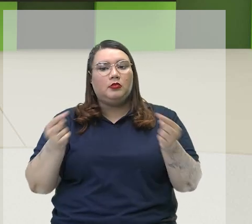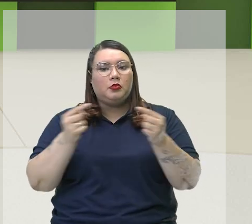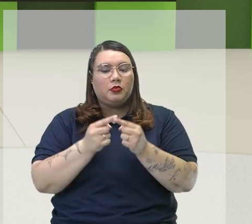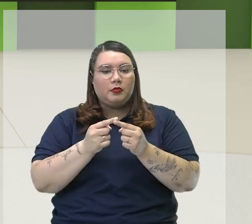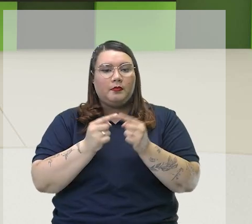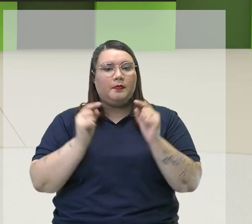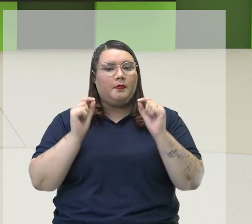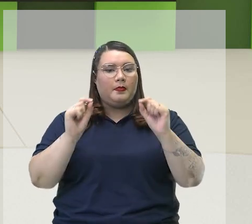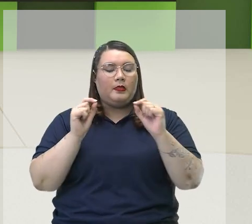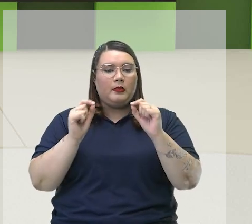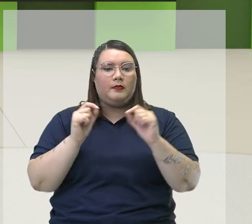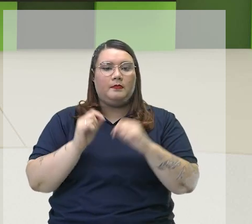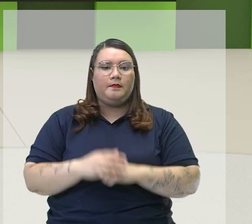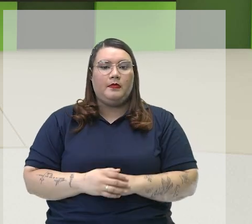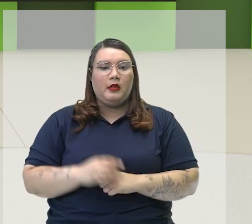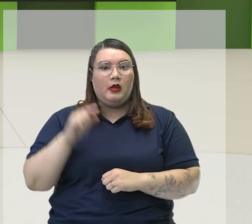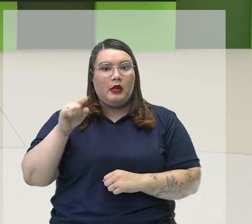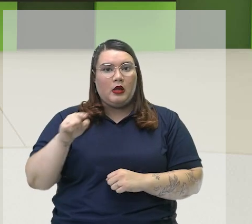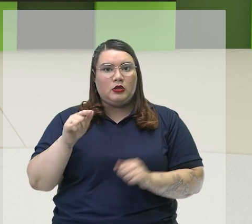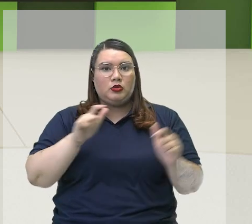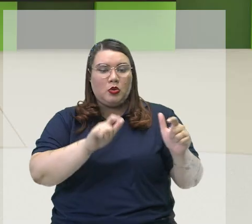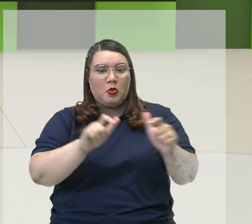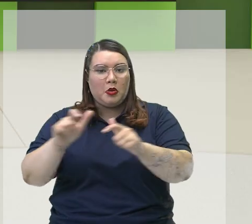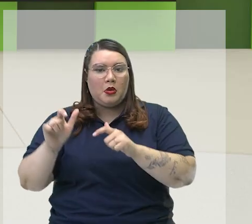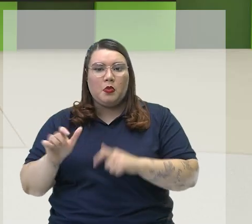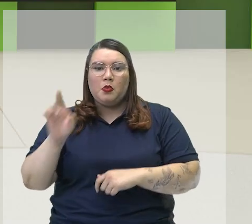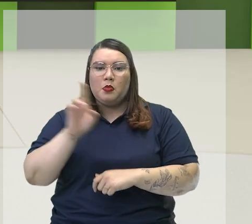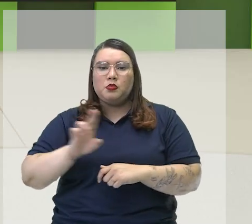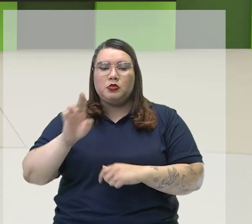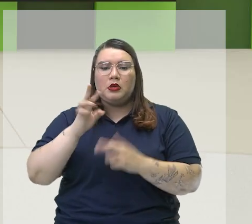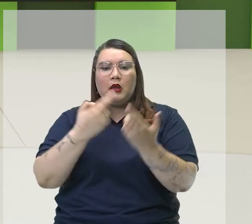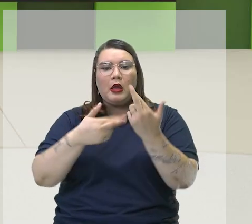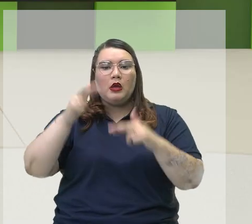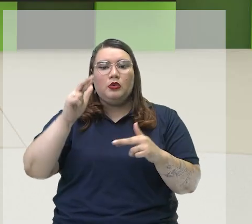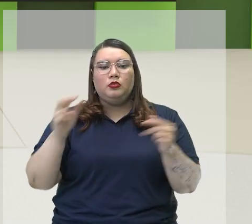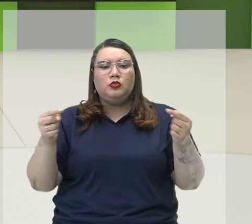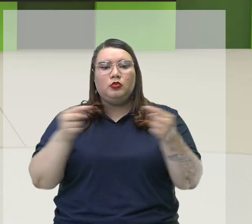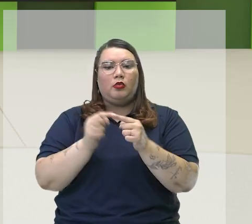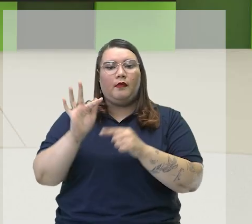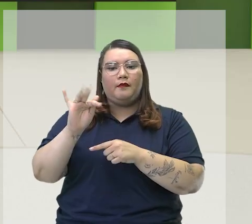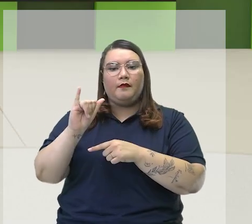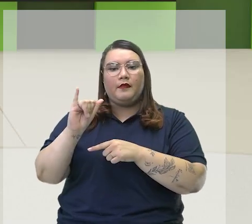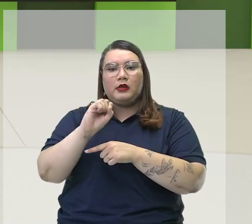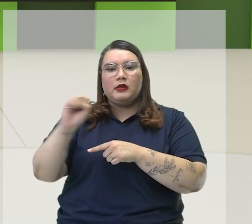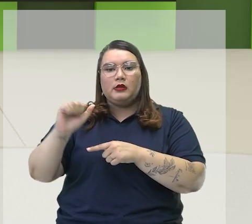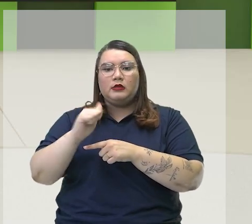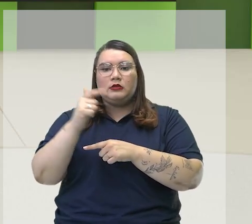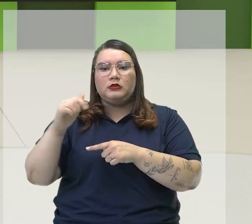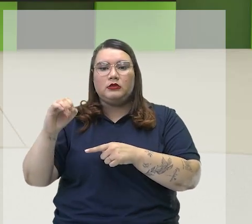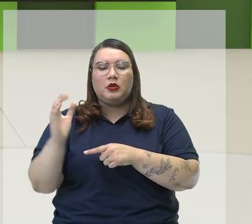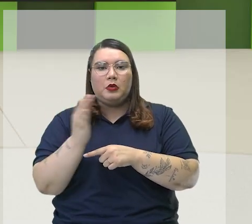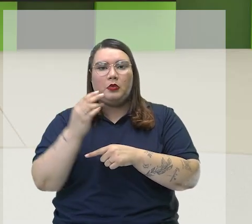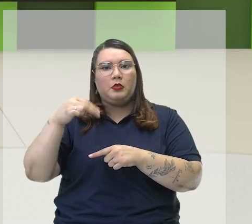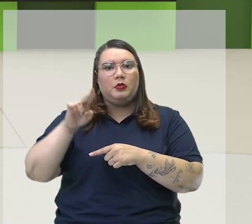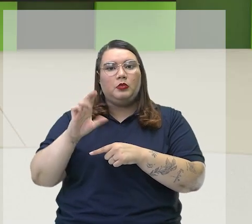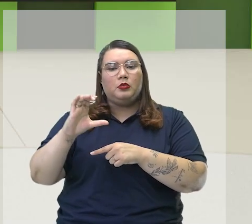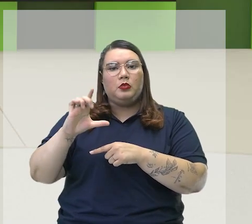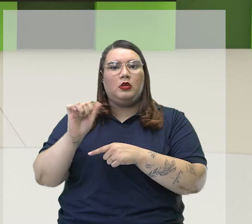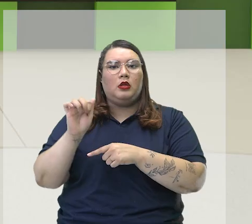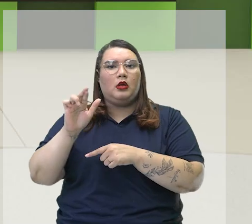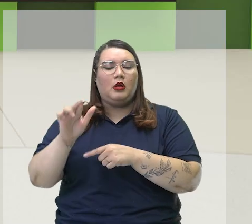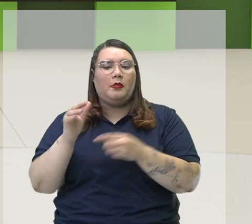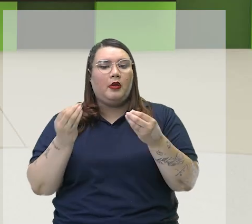nuclear. As usinas nucleares utilizam reações de fissão nuclear para gerar